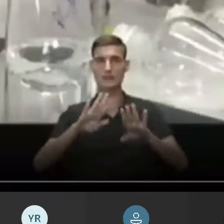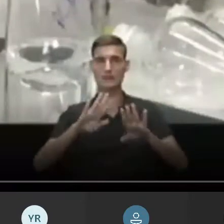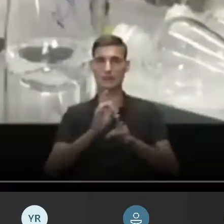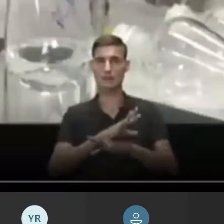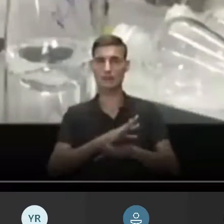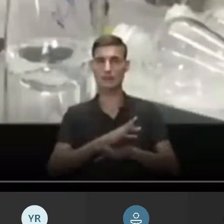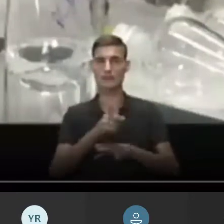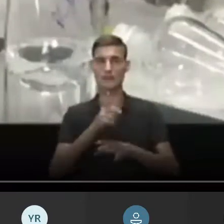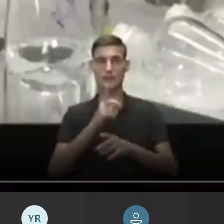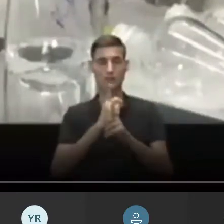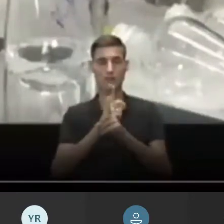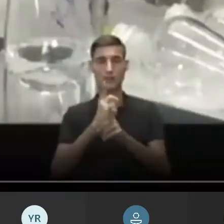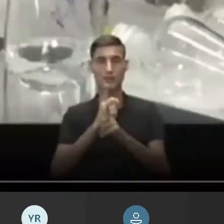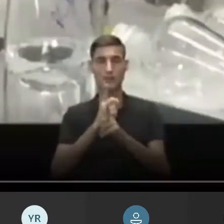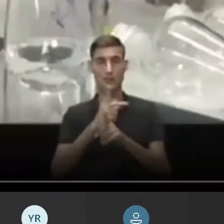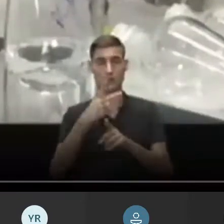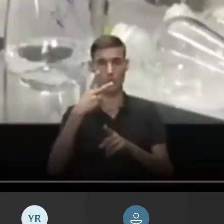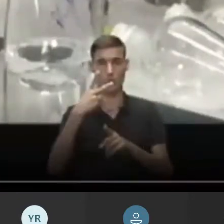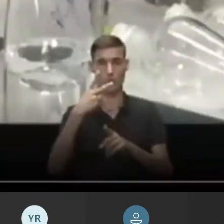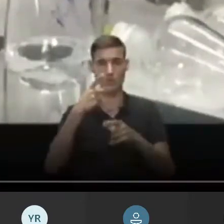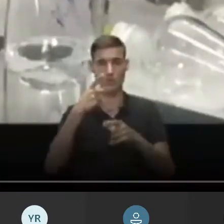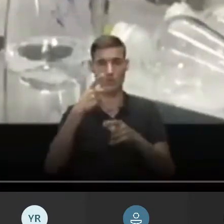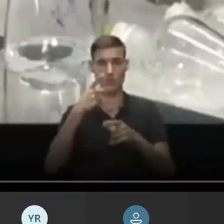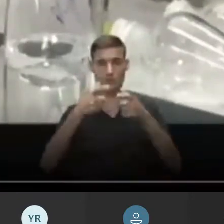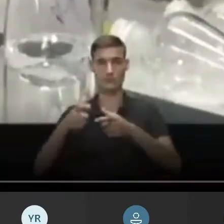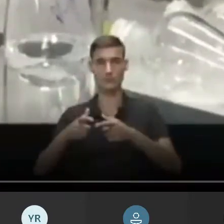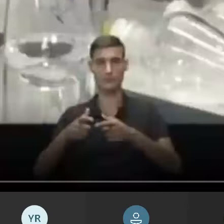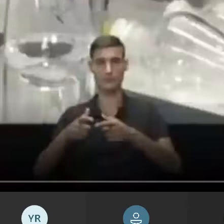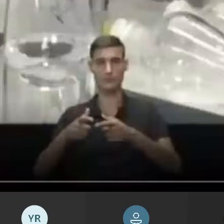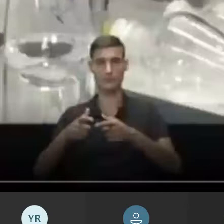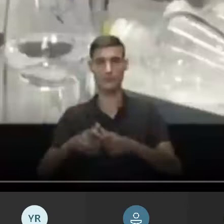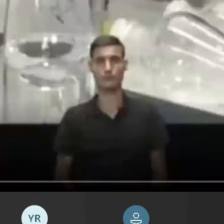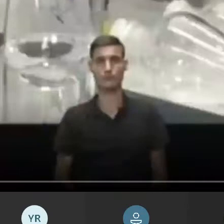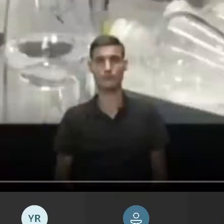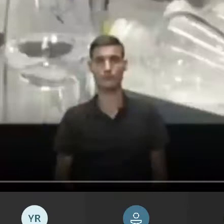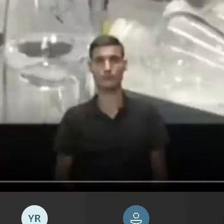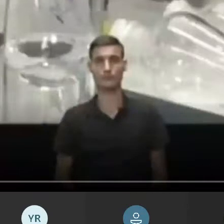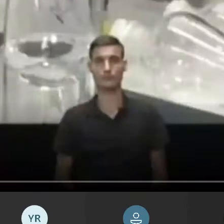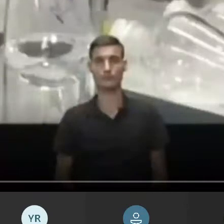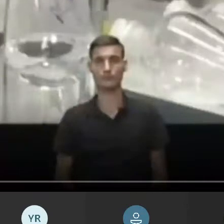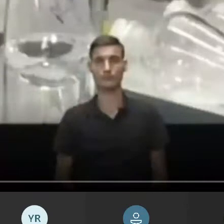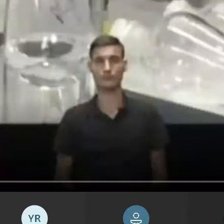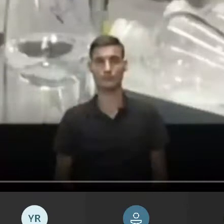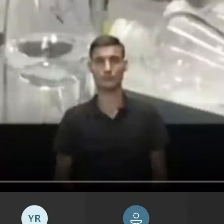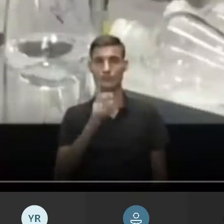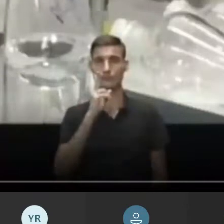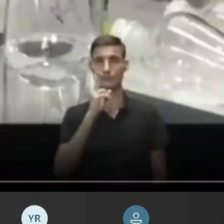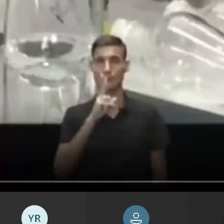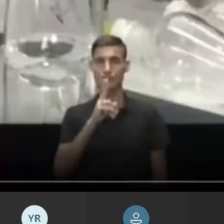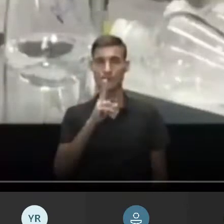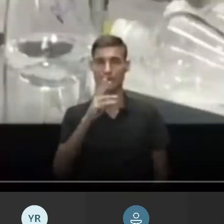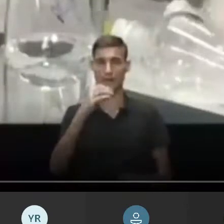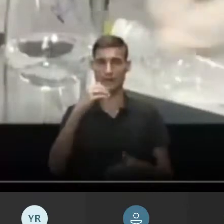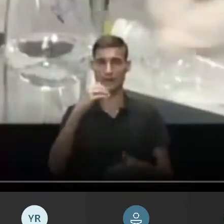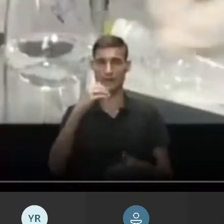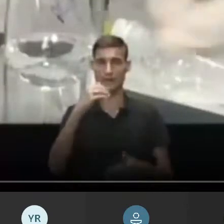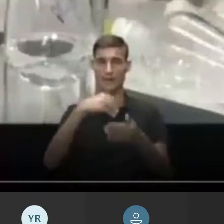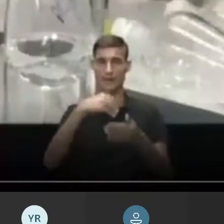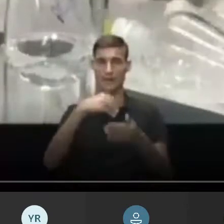Para os 4, vocês têm que deixar esse tempo, cerca de 5 minutos, né? Tem que deixar ele virado,